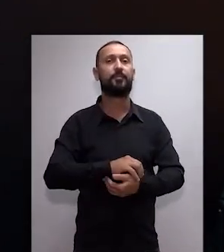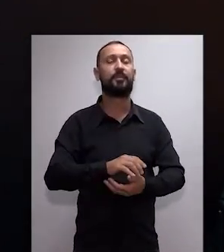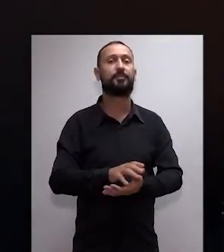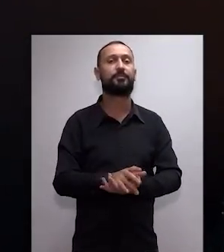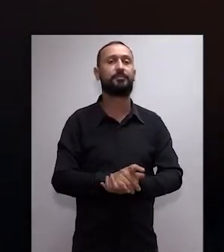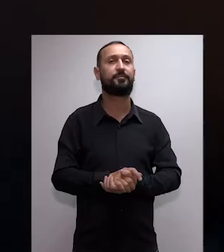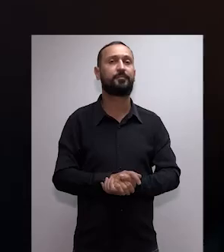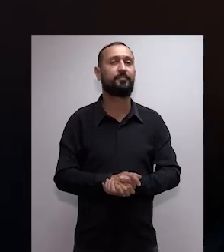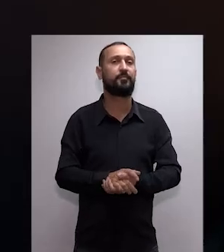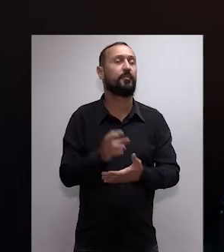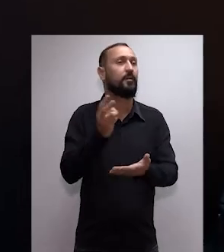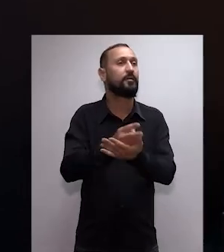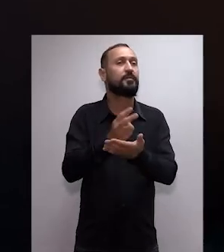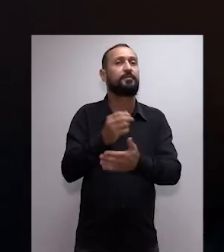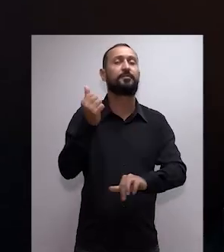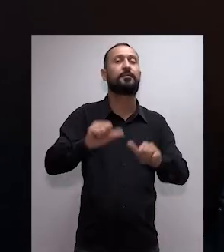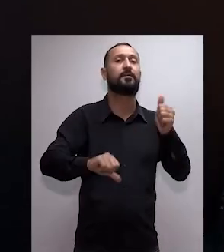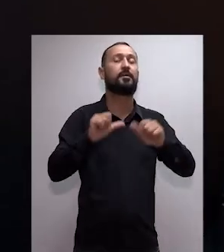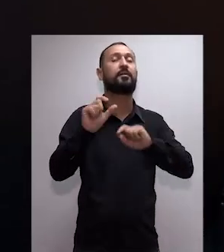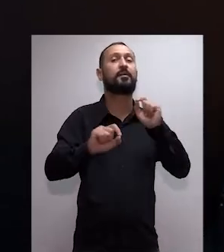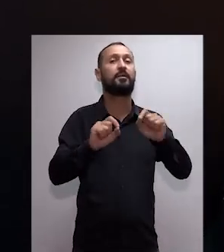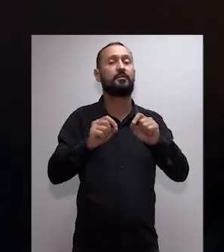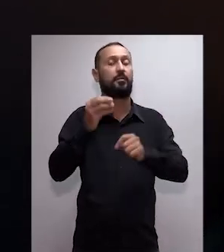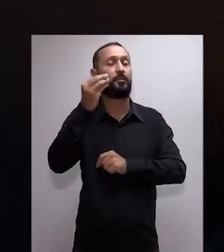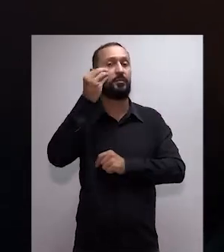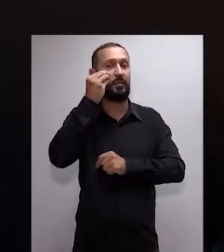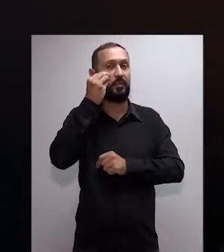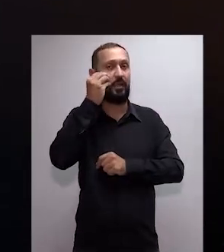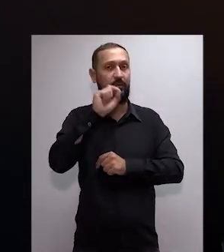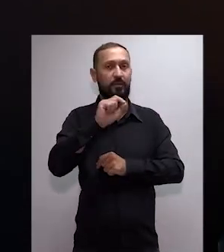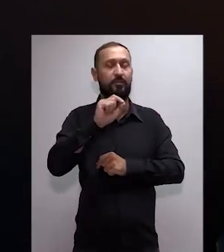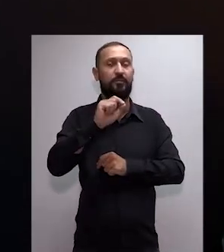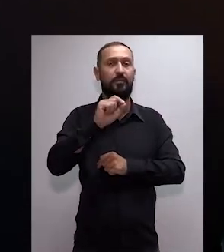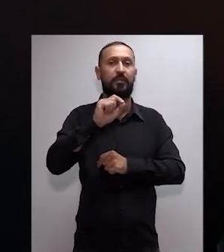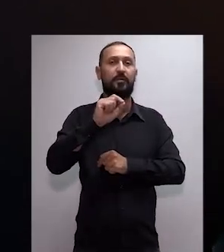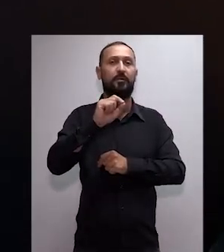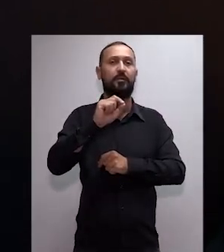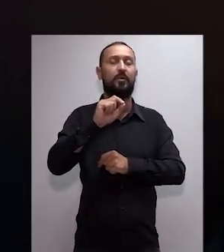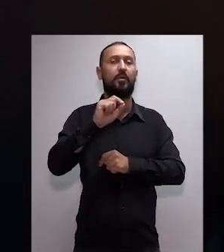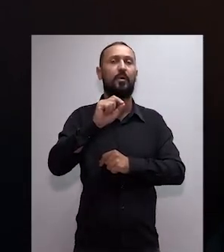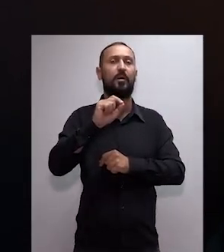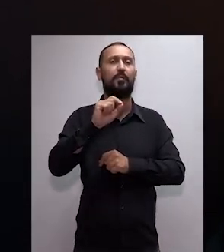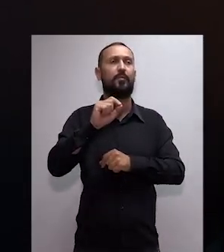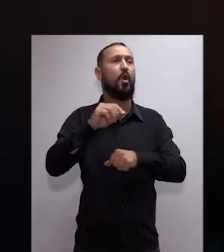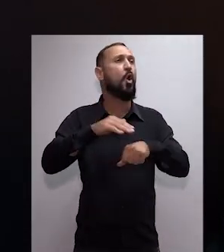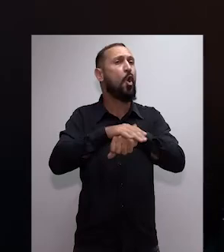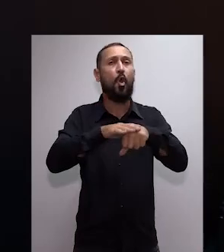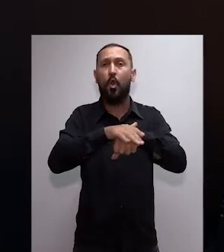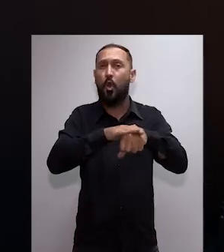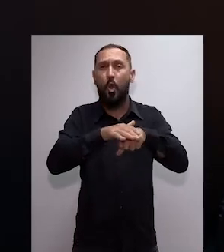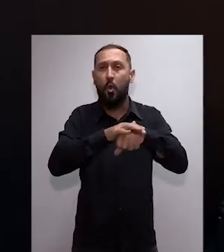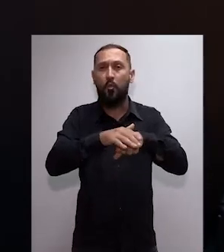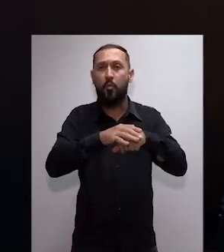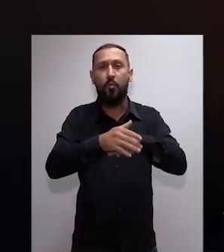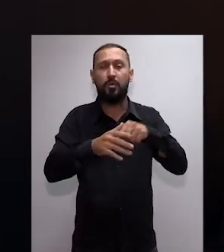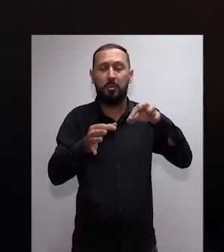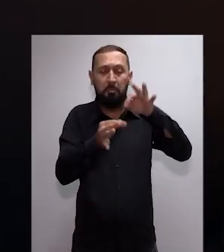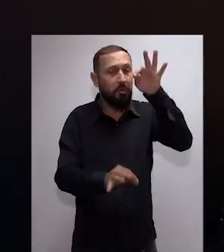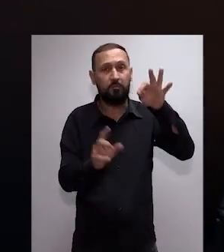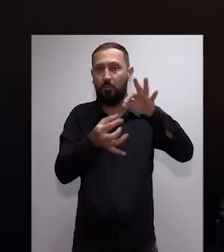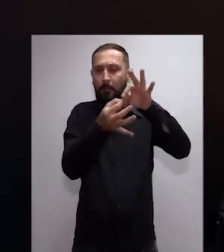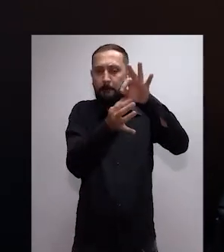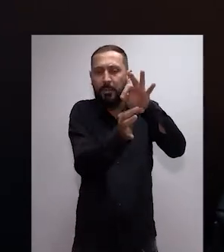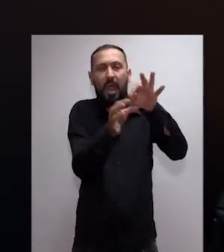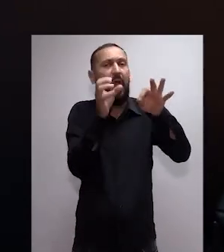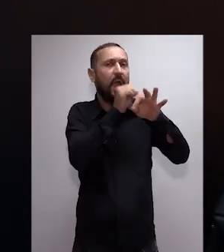tem que analisar o quê? O que nós vamos procurar aqui, a gente fala o menos possível, desejar a